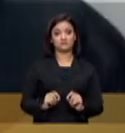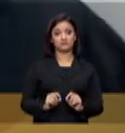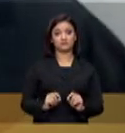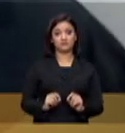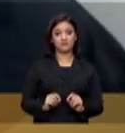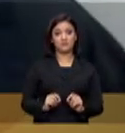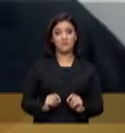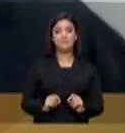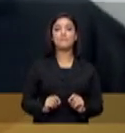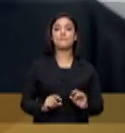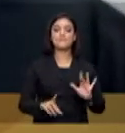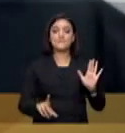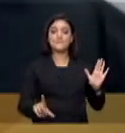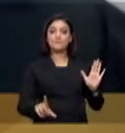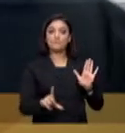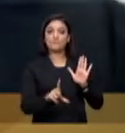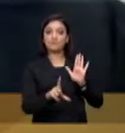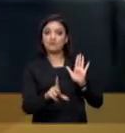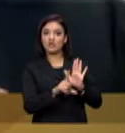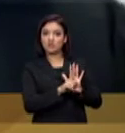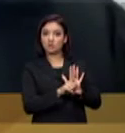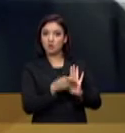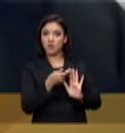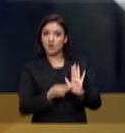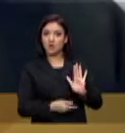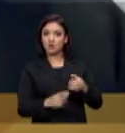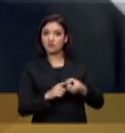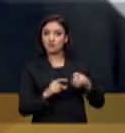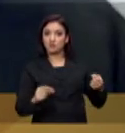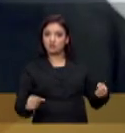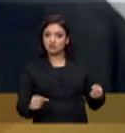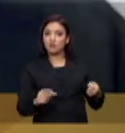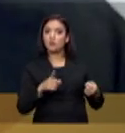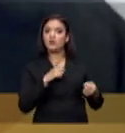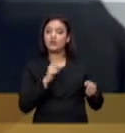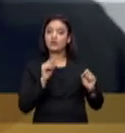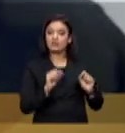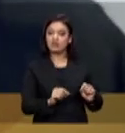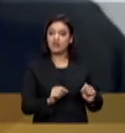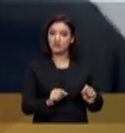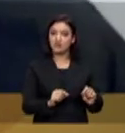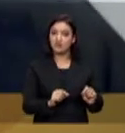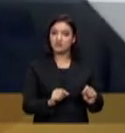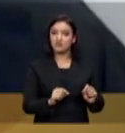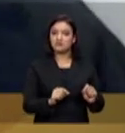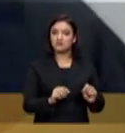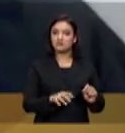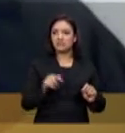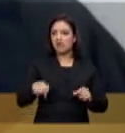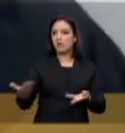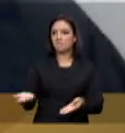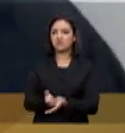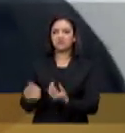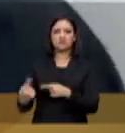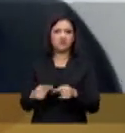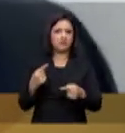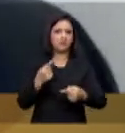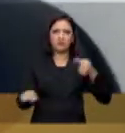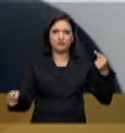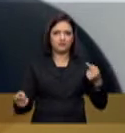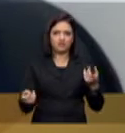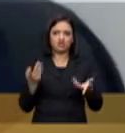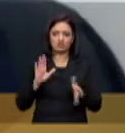debruçar sobre um dispositivo cujos boa parte do ataque já não tem mais vigência ou